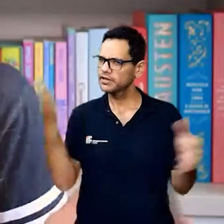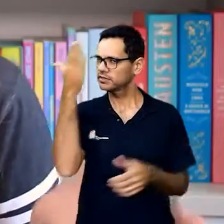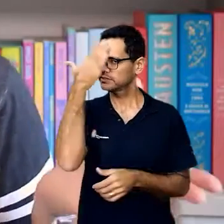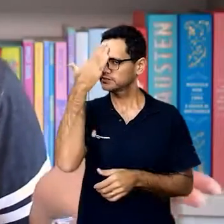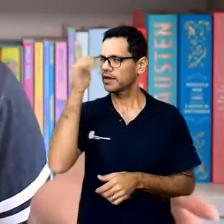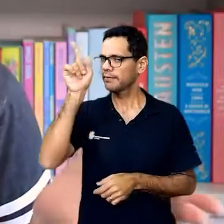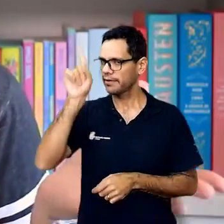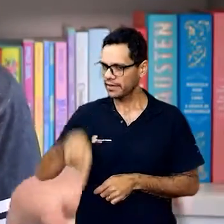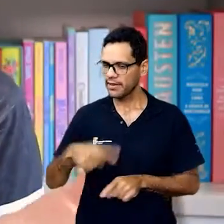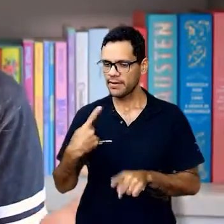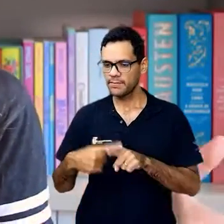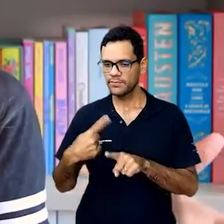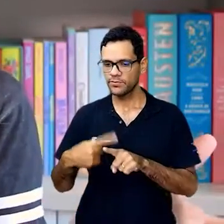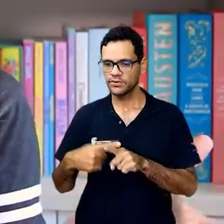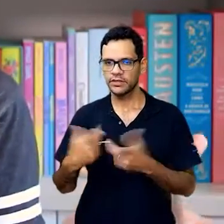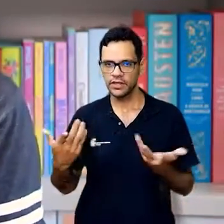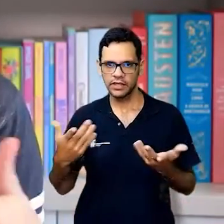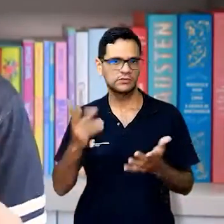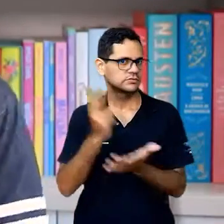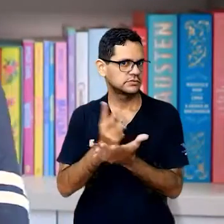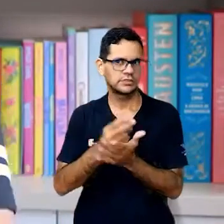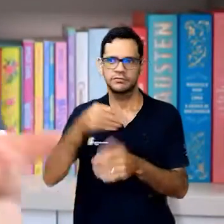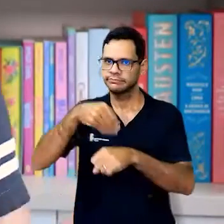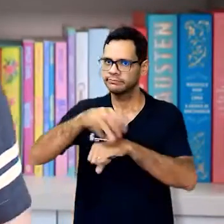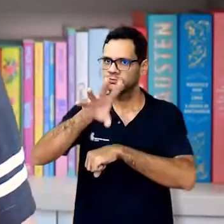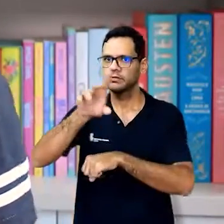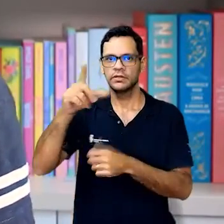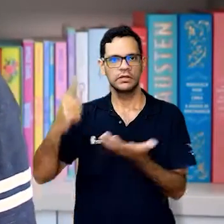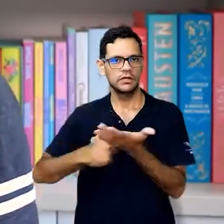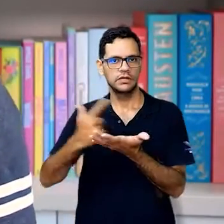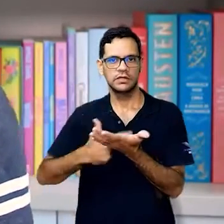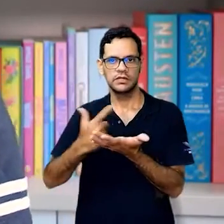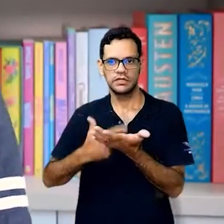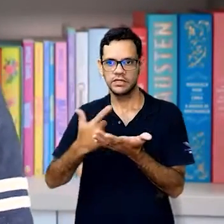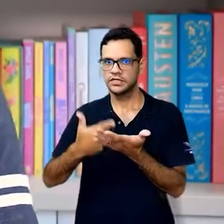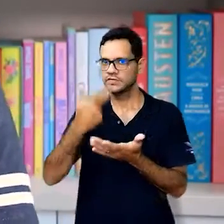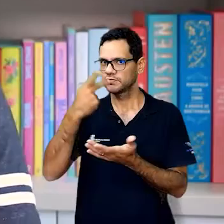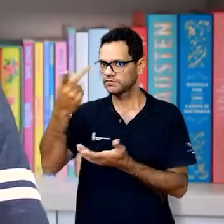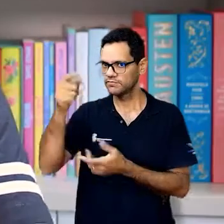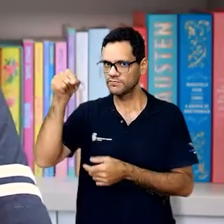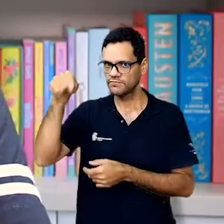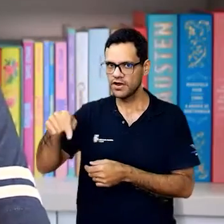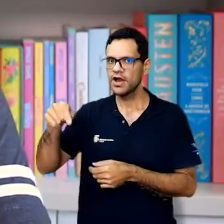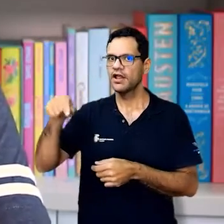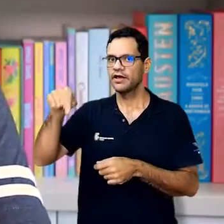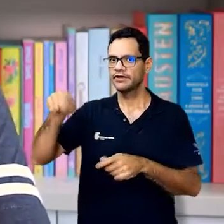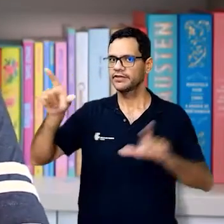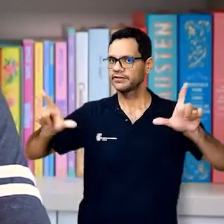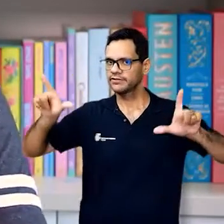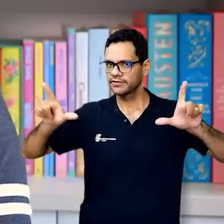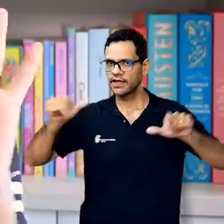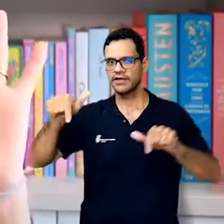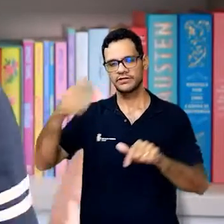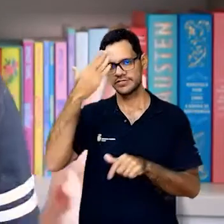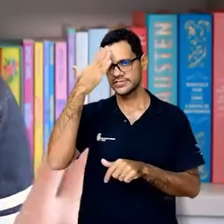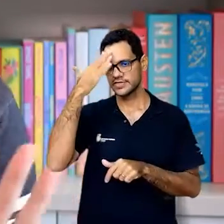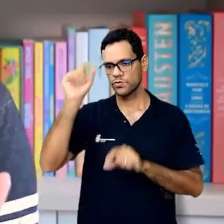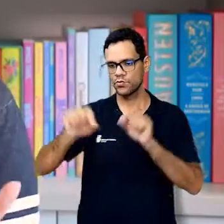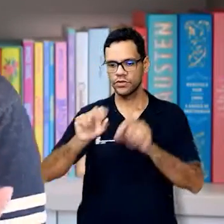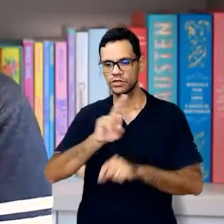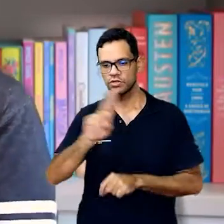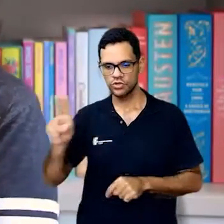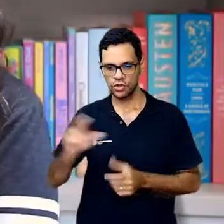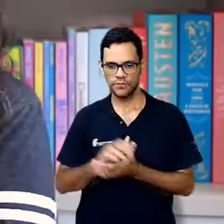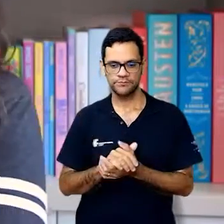desconfio que a maioria de vocês já sabe que livro é esse, porque, né, eu comento sempre sobre esse livro, até faz tempo que eu não tô comentando tanto aqui no canal, mas quem acompanha